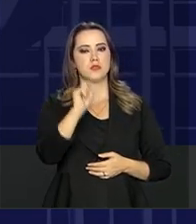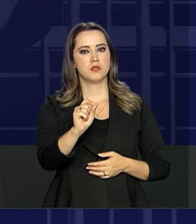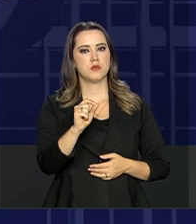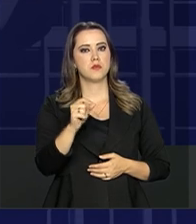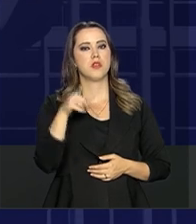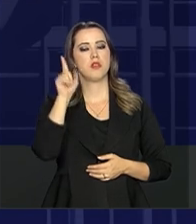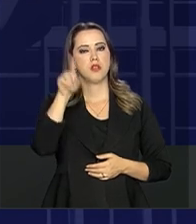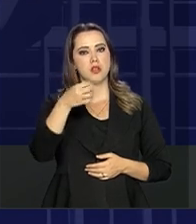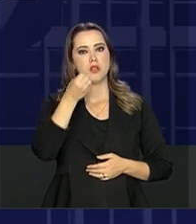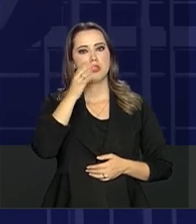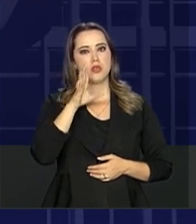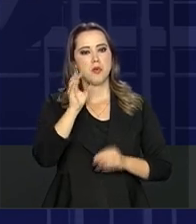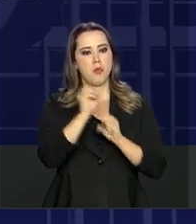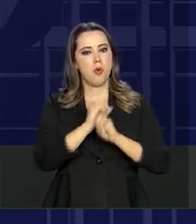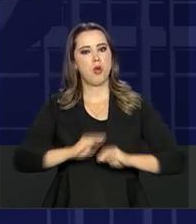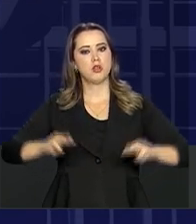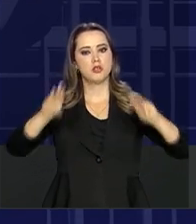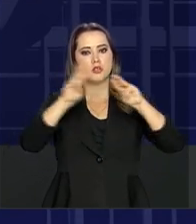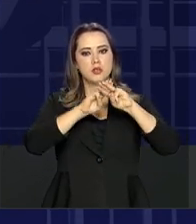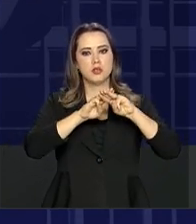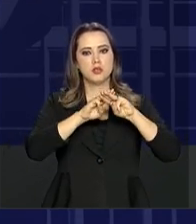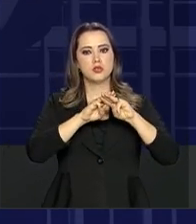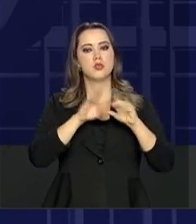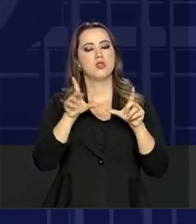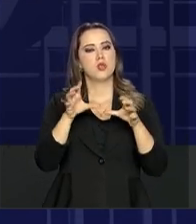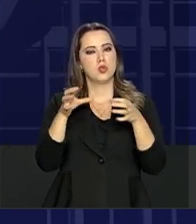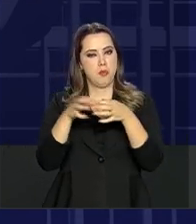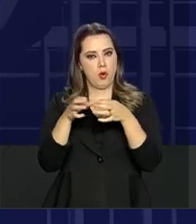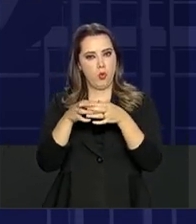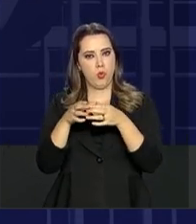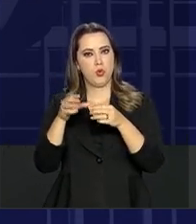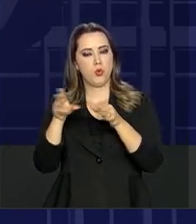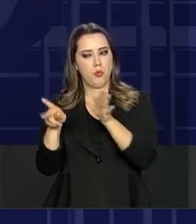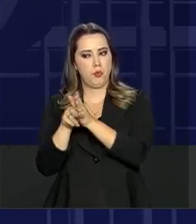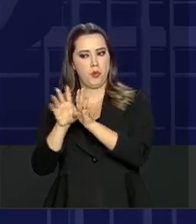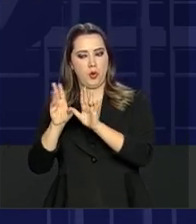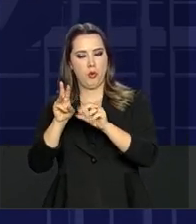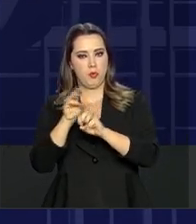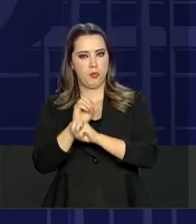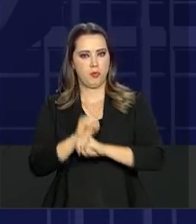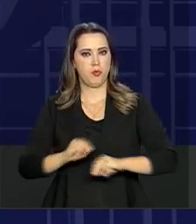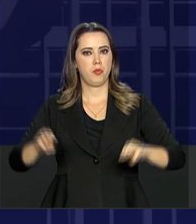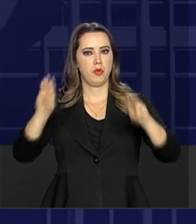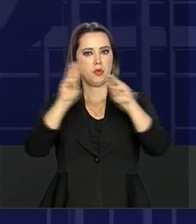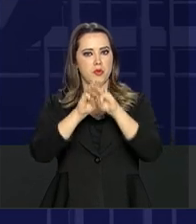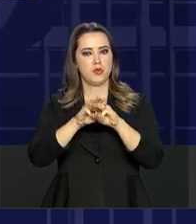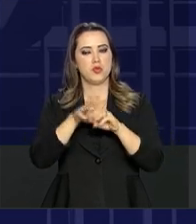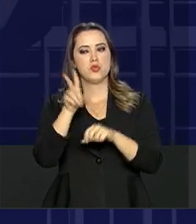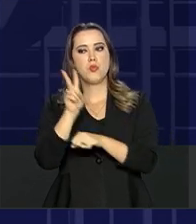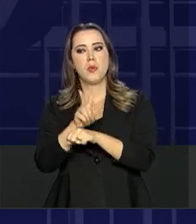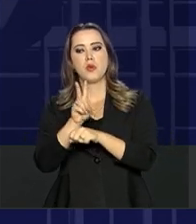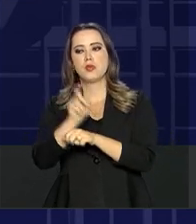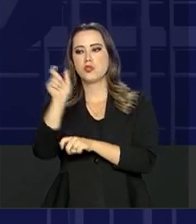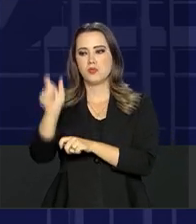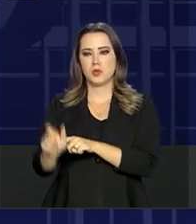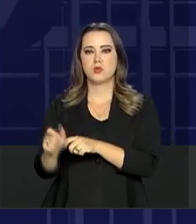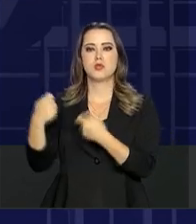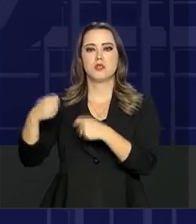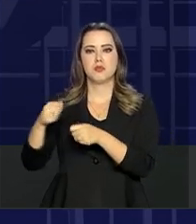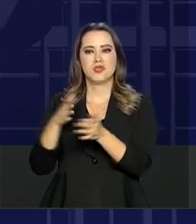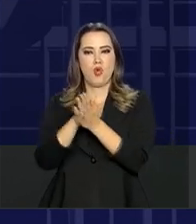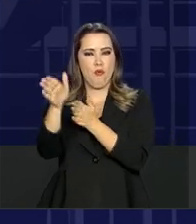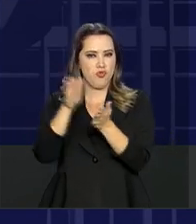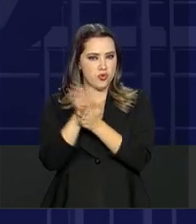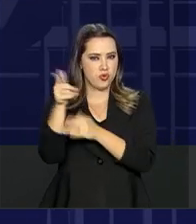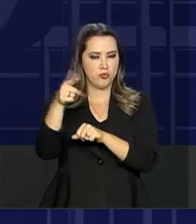sendo elogiada pela ONU. A ACNUR, que é o órgão da ONU que cuida dessa questão de refugiados e abrigamento, ela